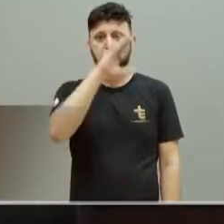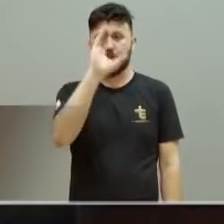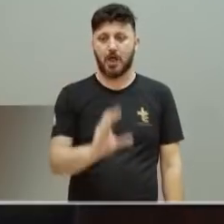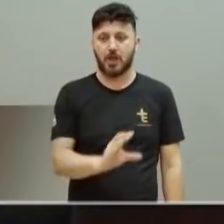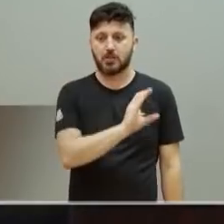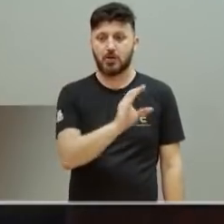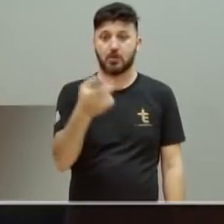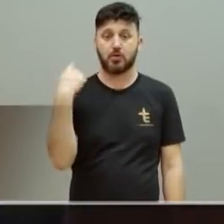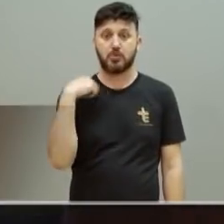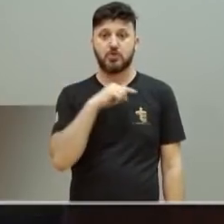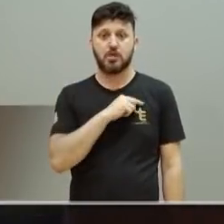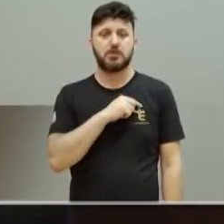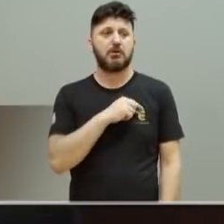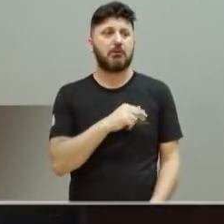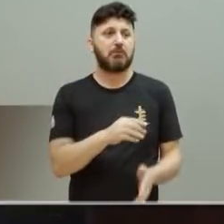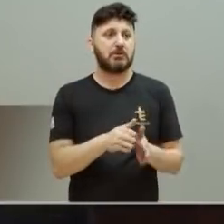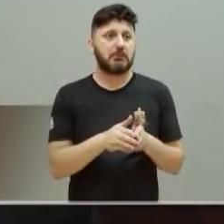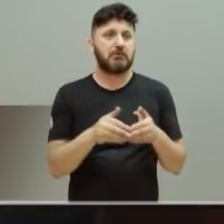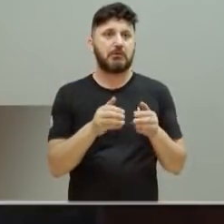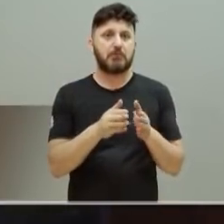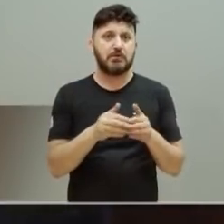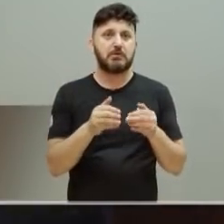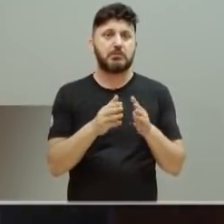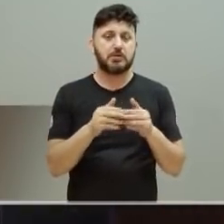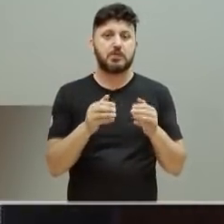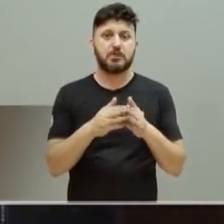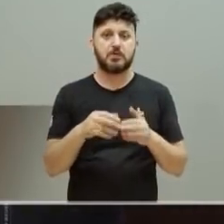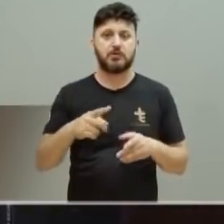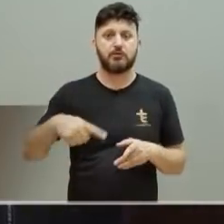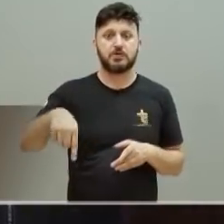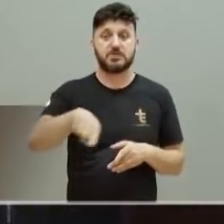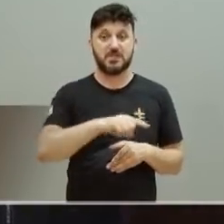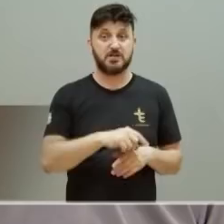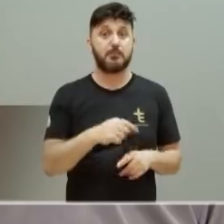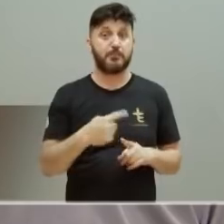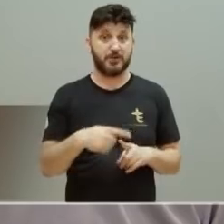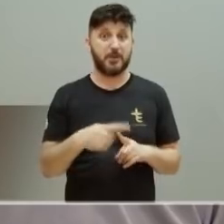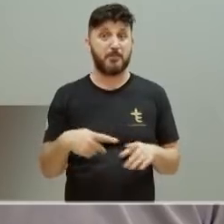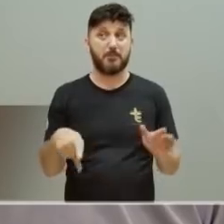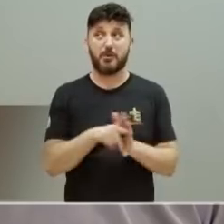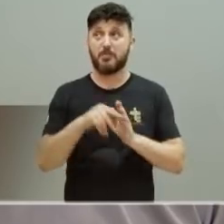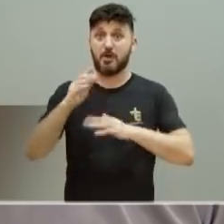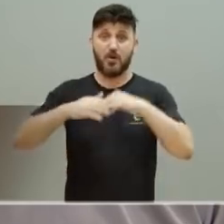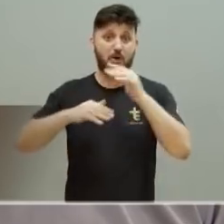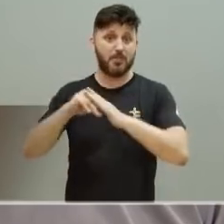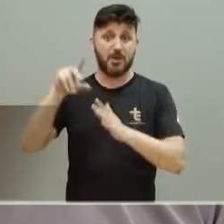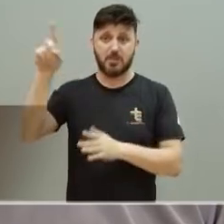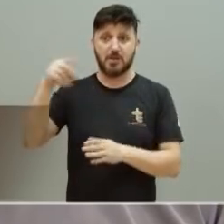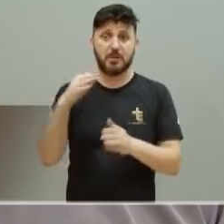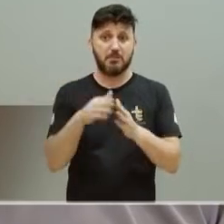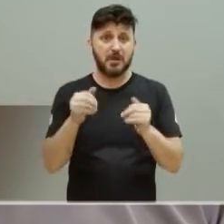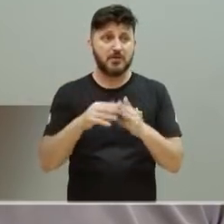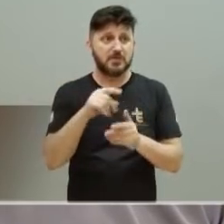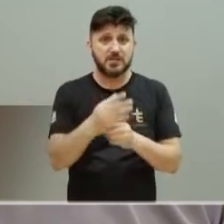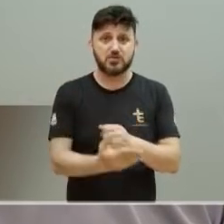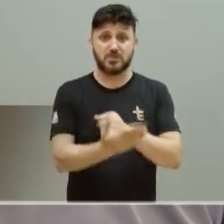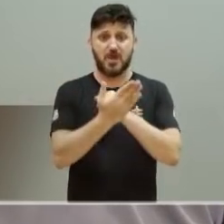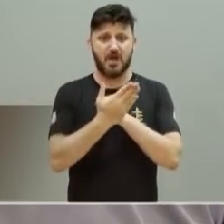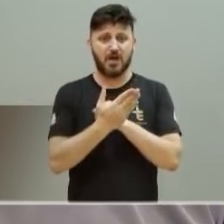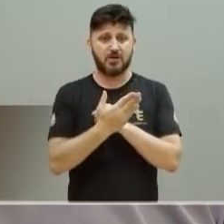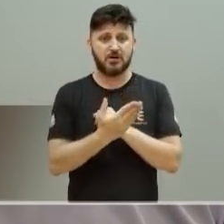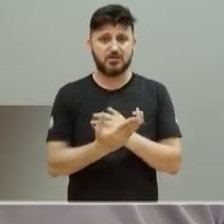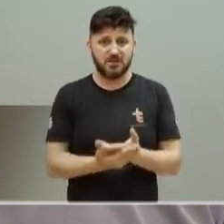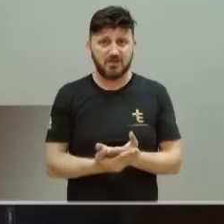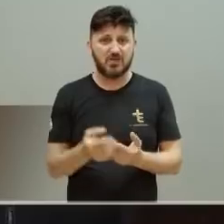ficarmos mendigando para sustentar uma obra que é de Deus. nós ficamos